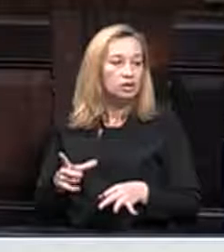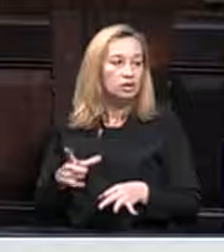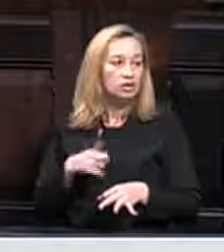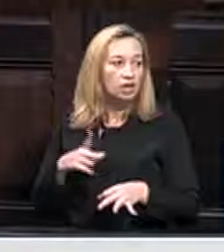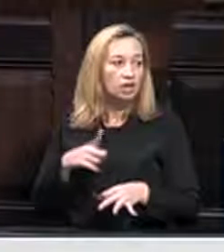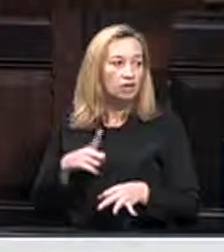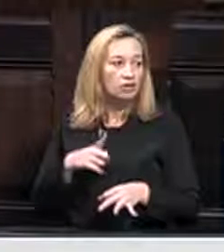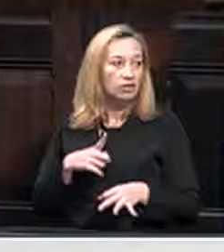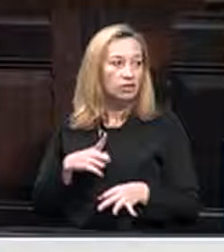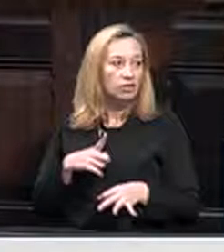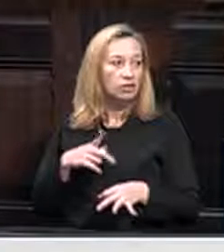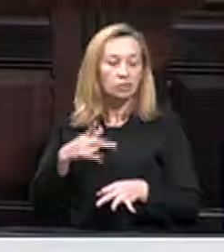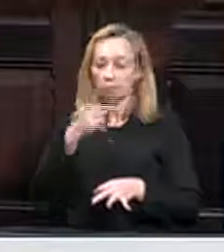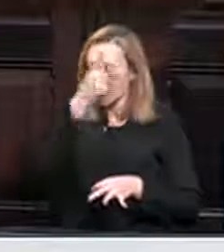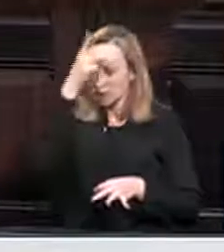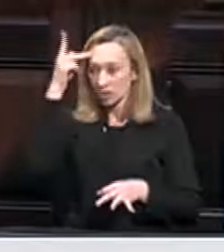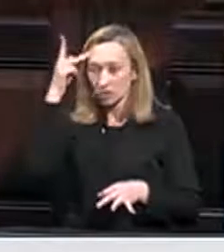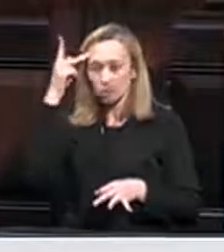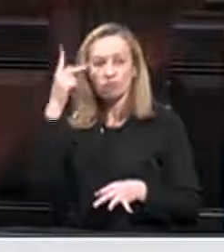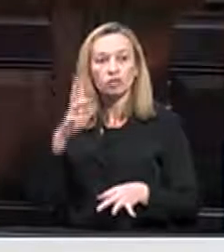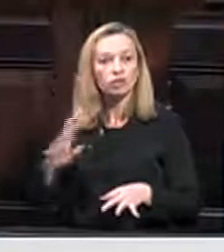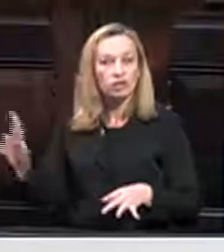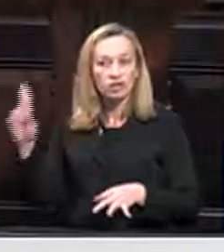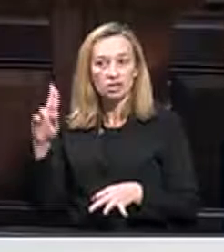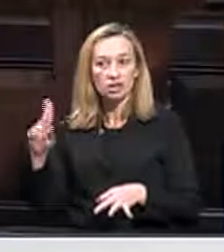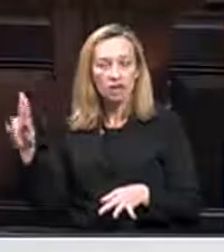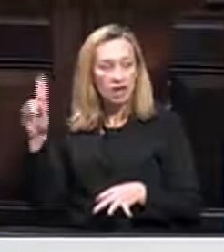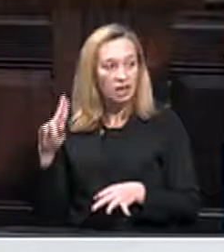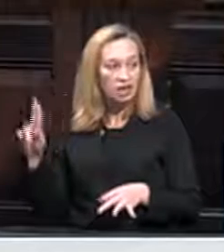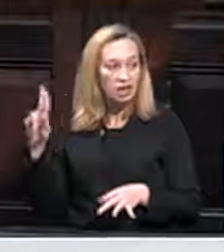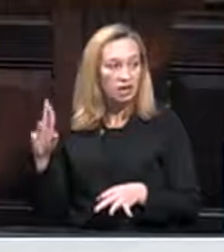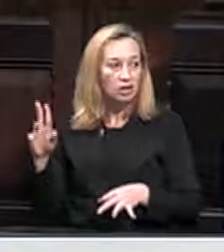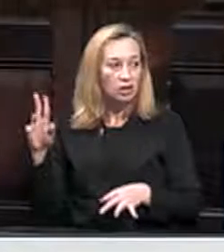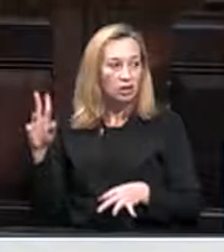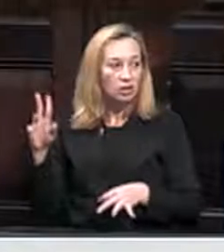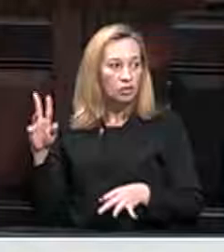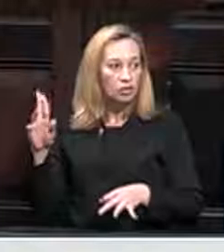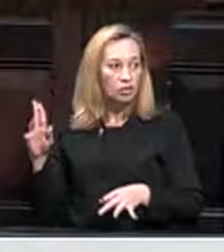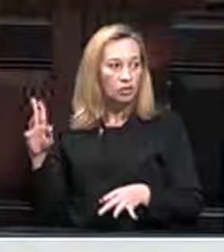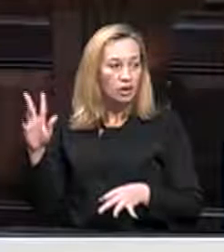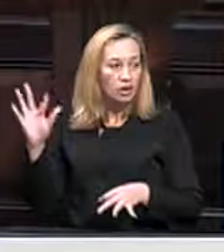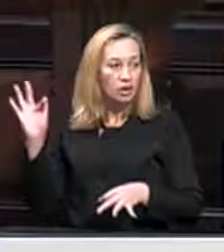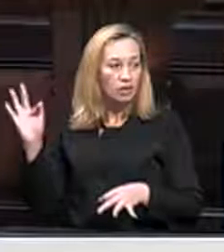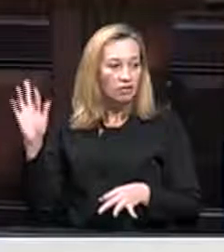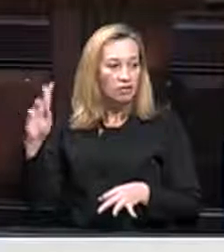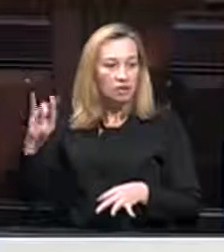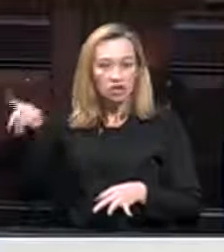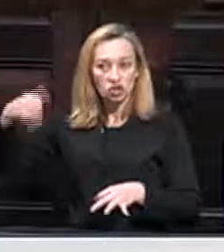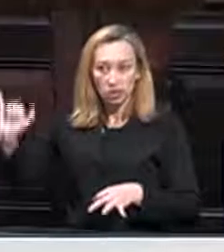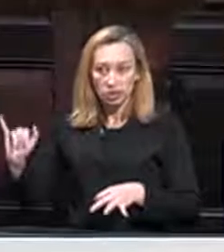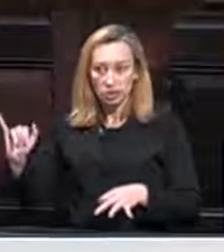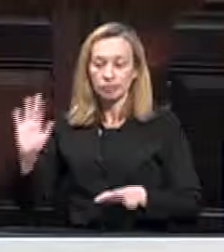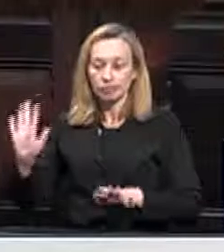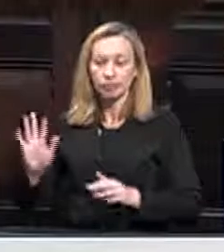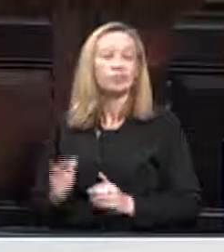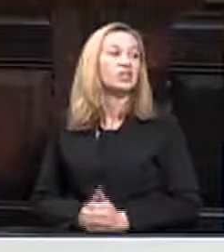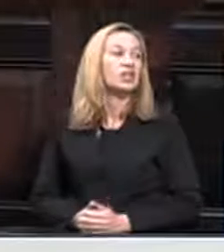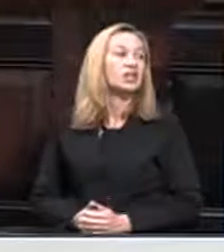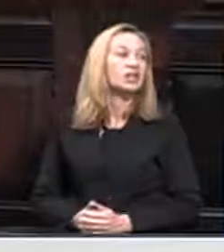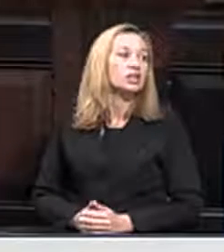da Universidade Federal do Rio de Janeiro, da UFRJ. É um instituto que